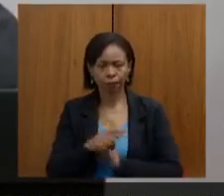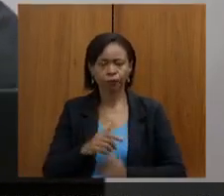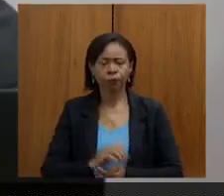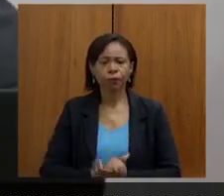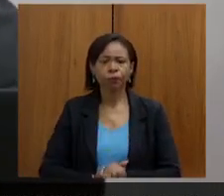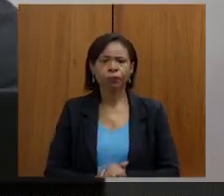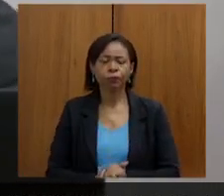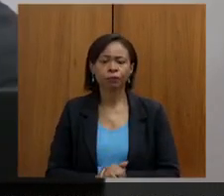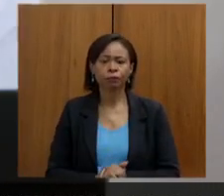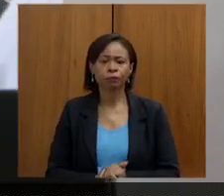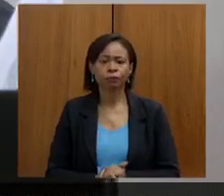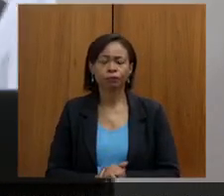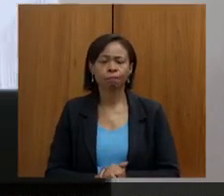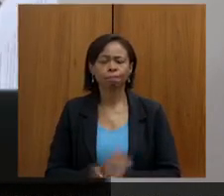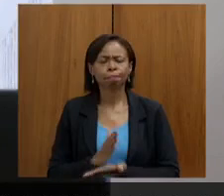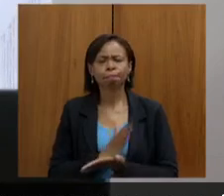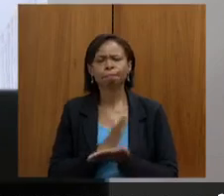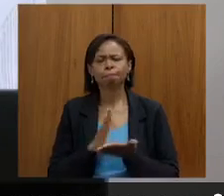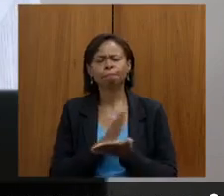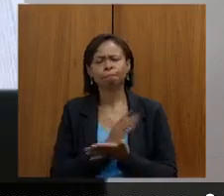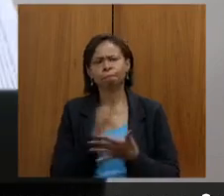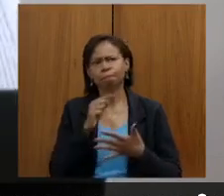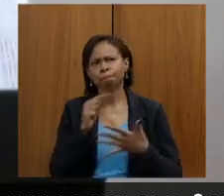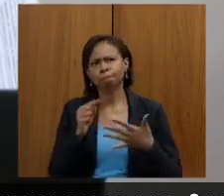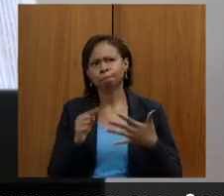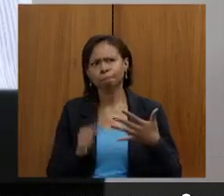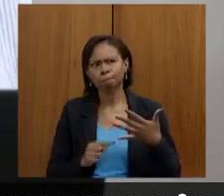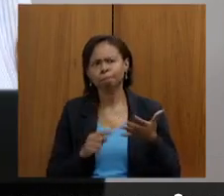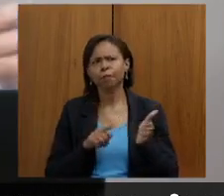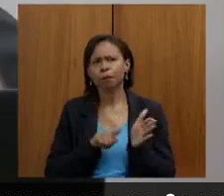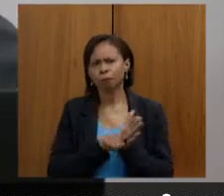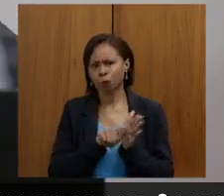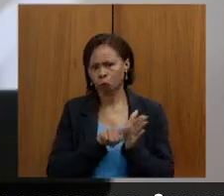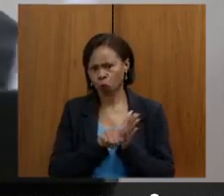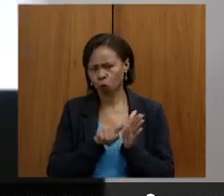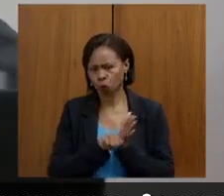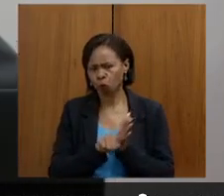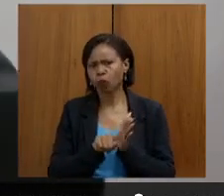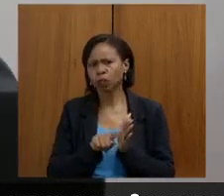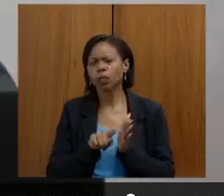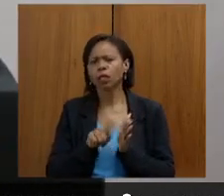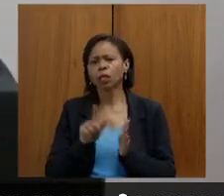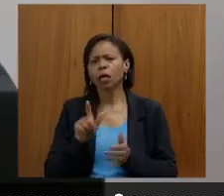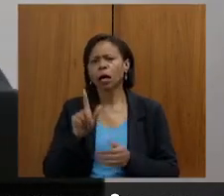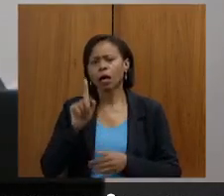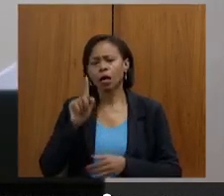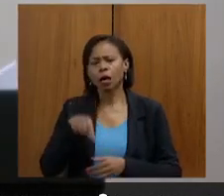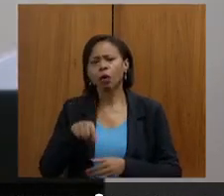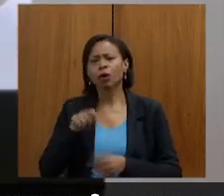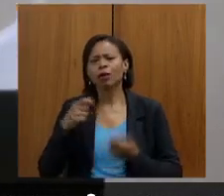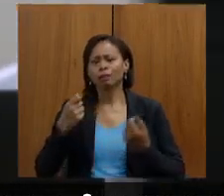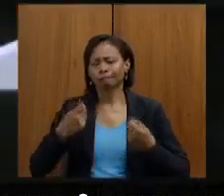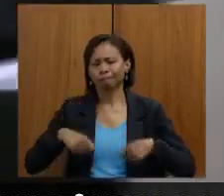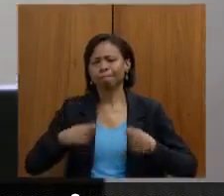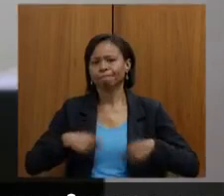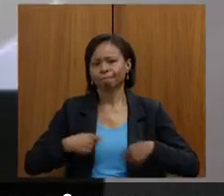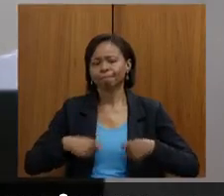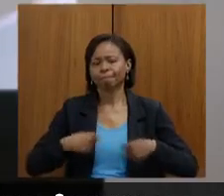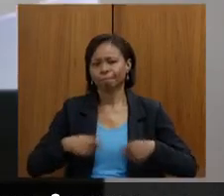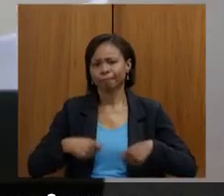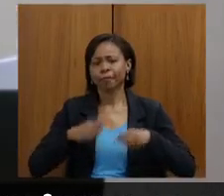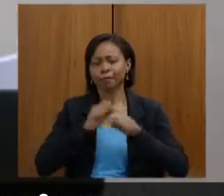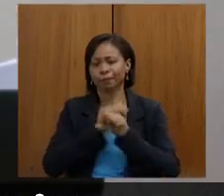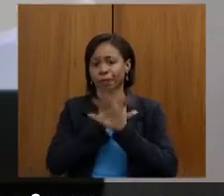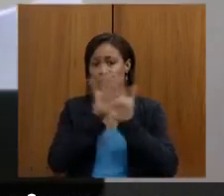Comandante algumas questões aqui são extremamente é necessário ser